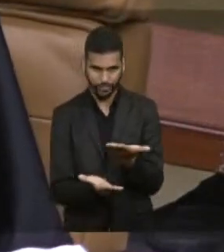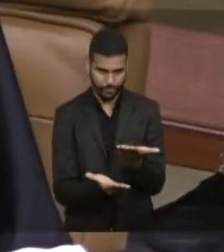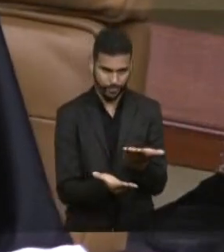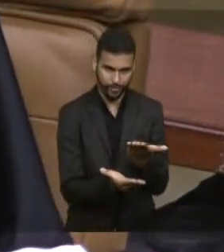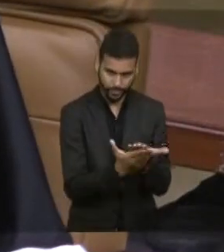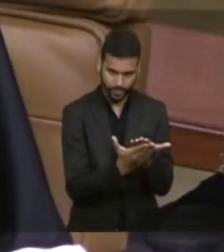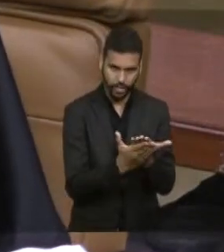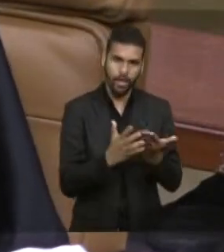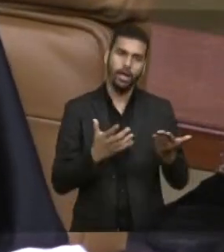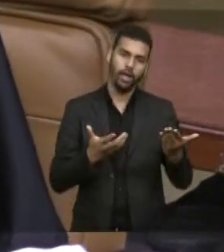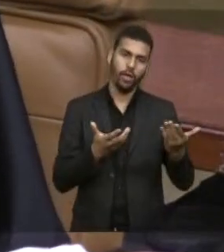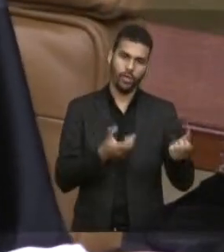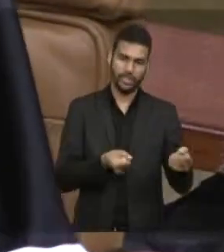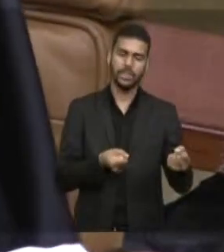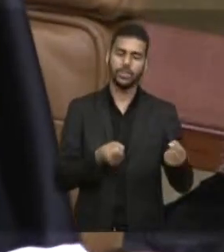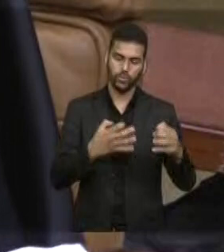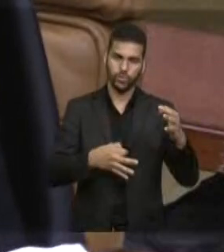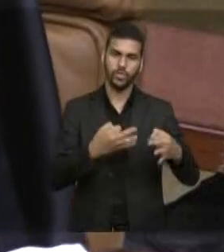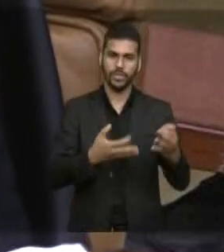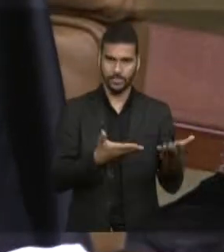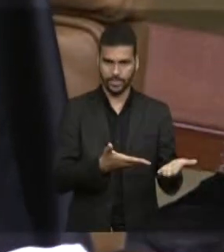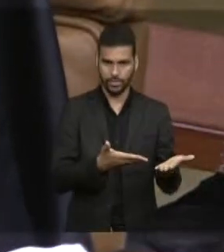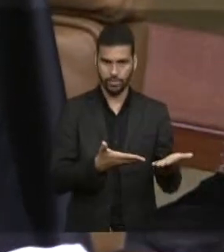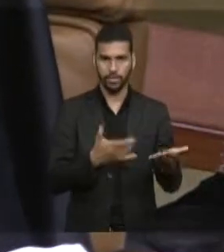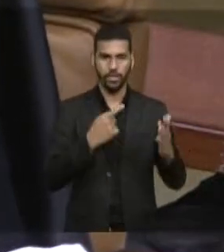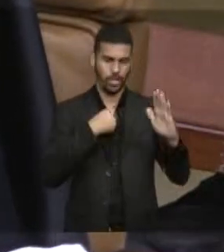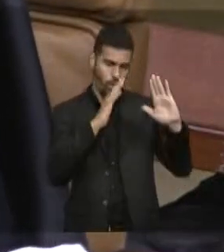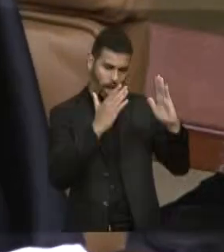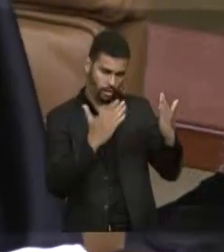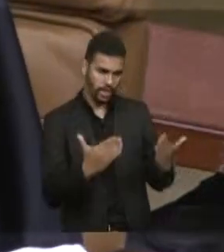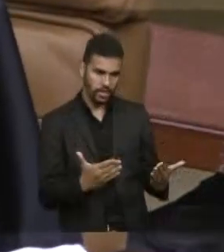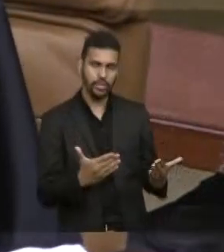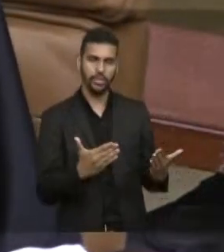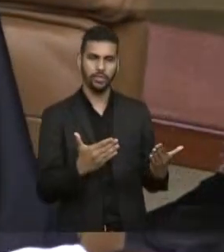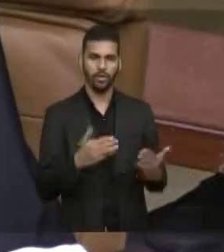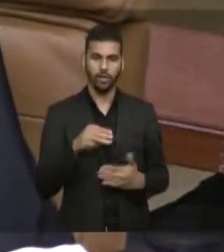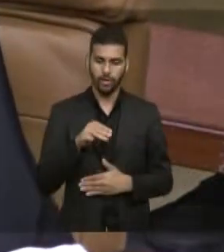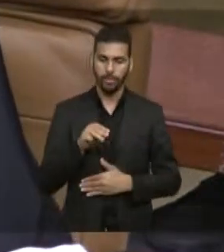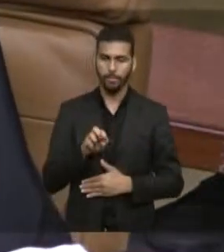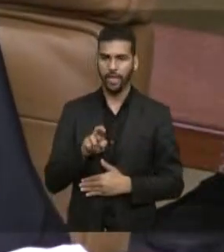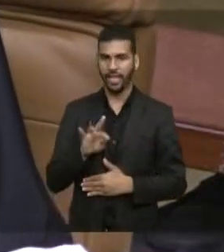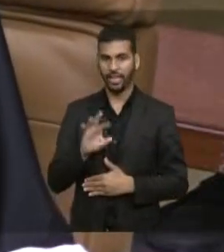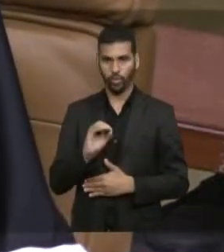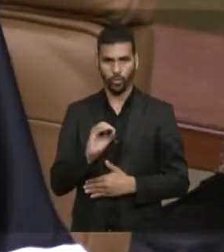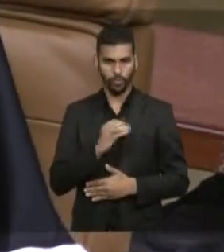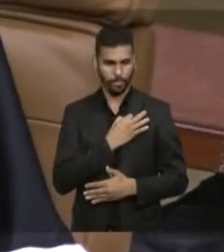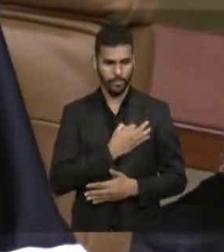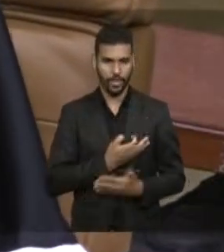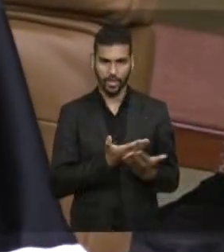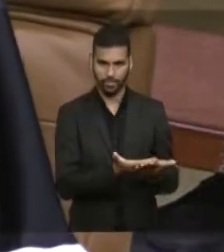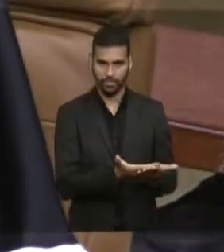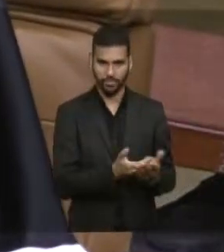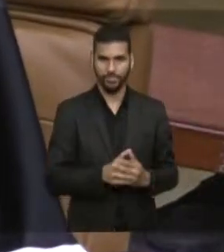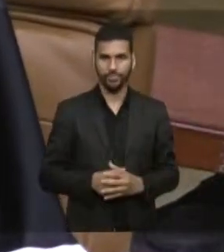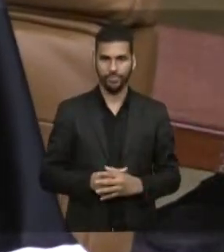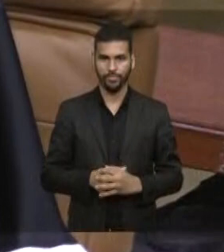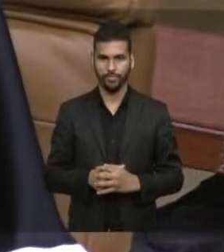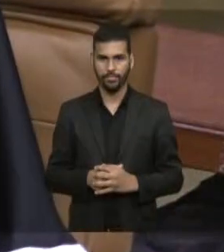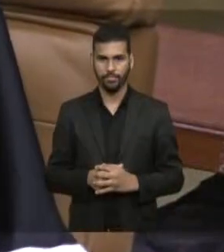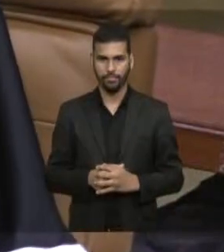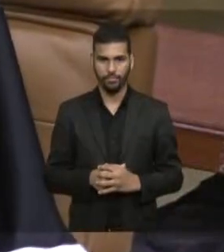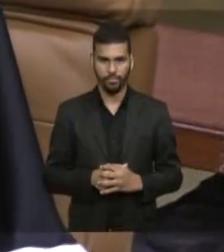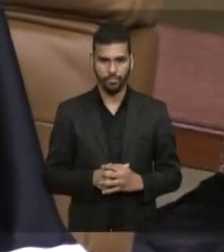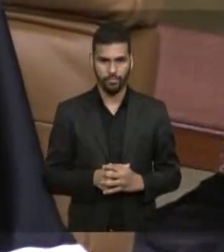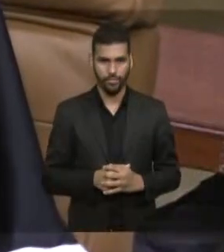apresentação direta e examina o mérito e no mérito a primeira questão que emergem